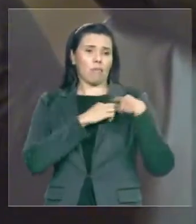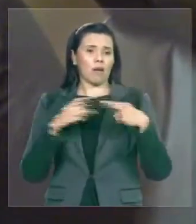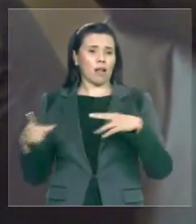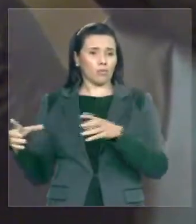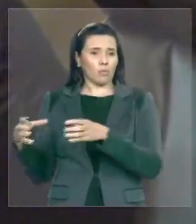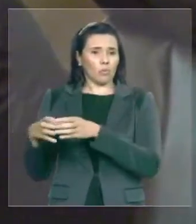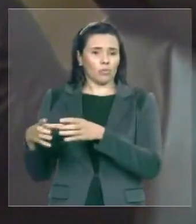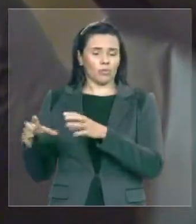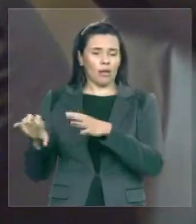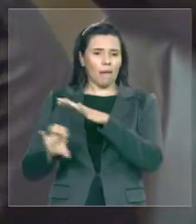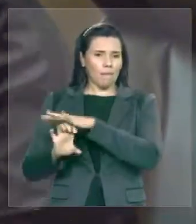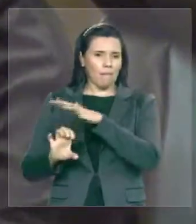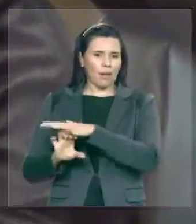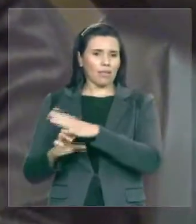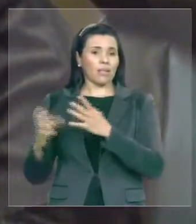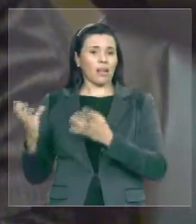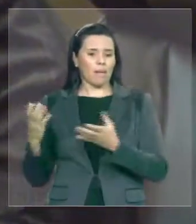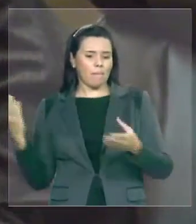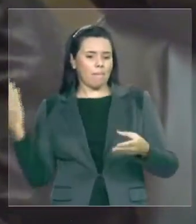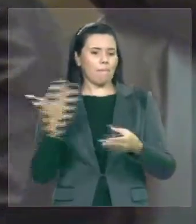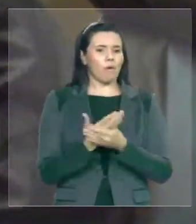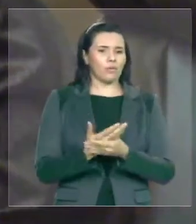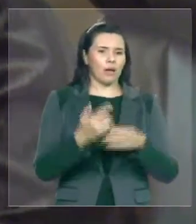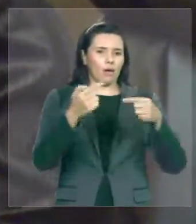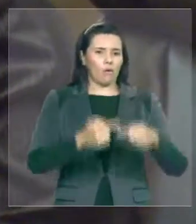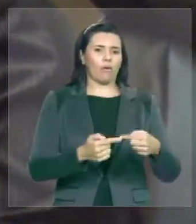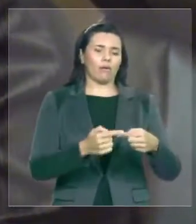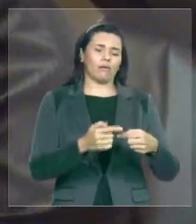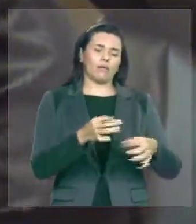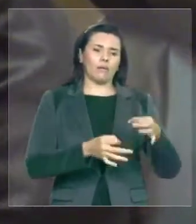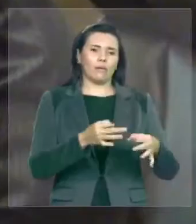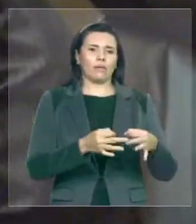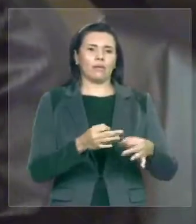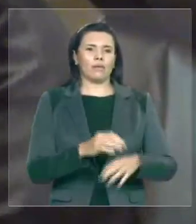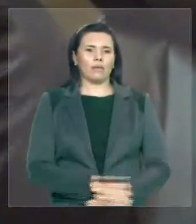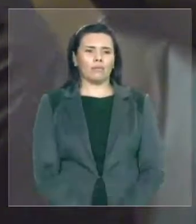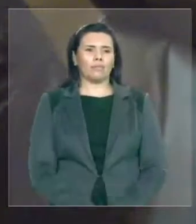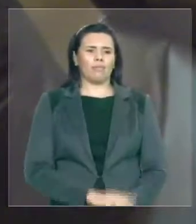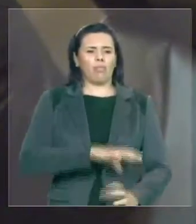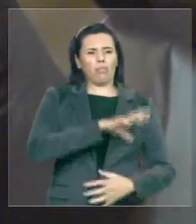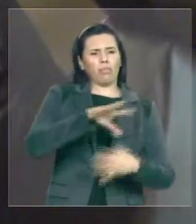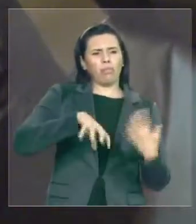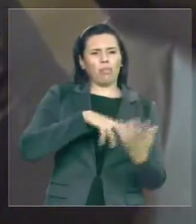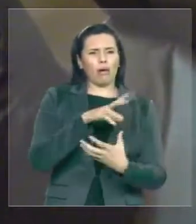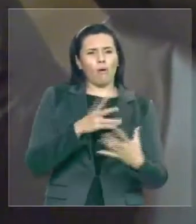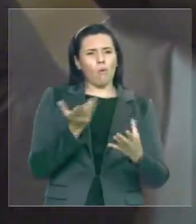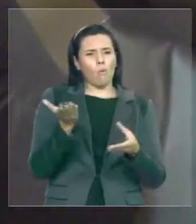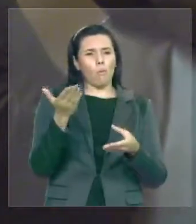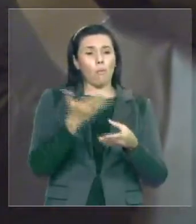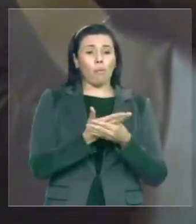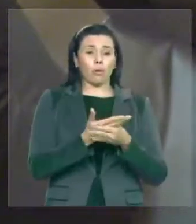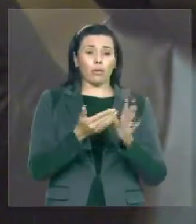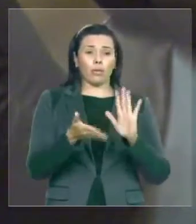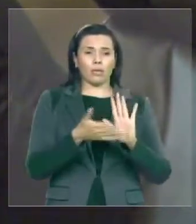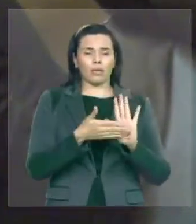justiça para estar atrapalhando esse processo, deputado Edivaldo, que vai beneficiar